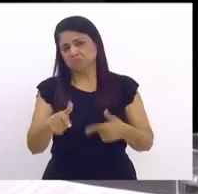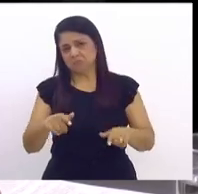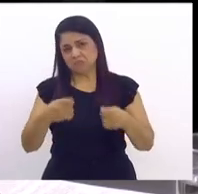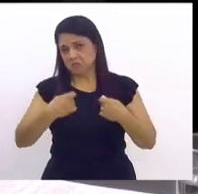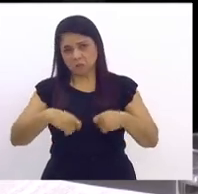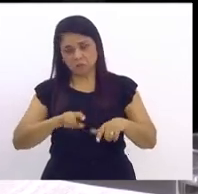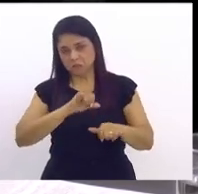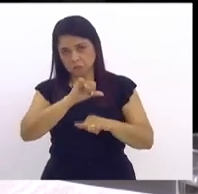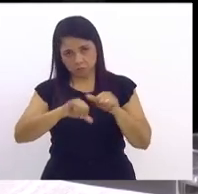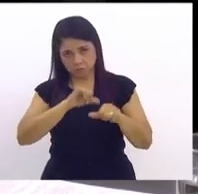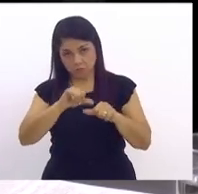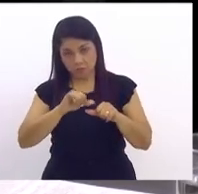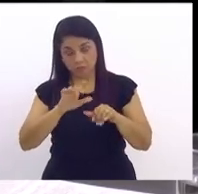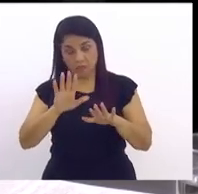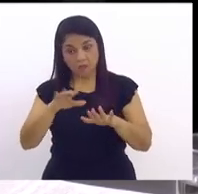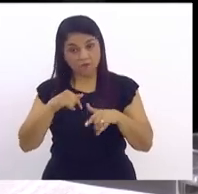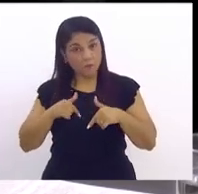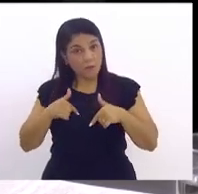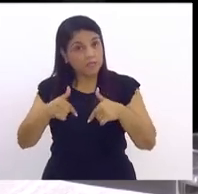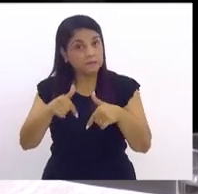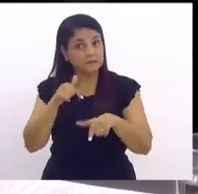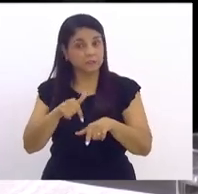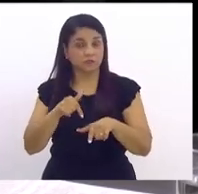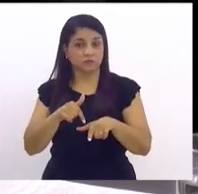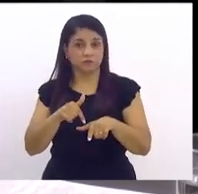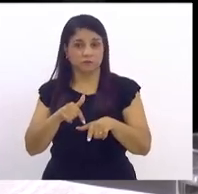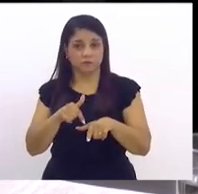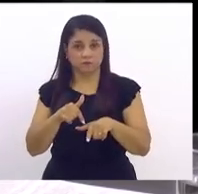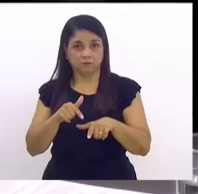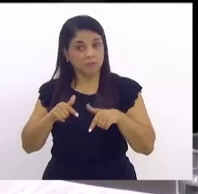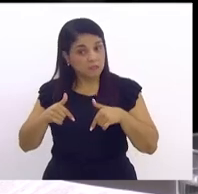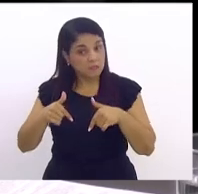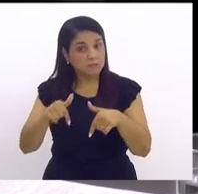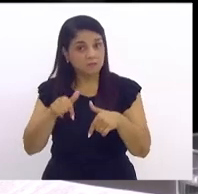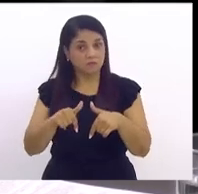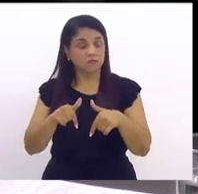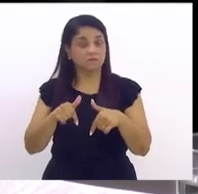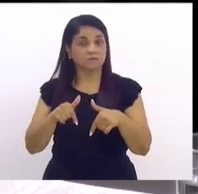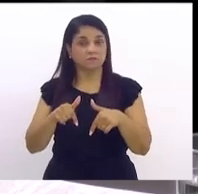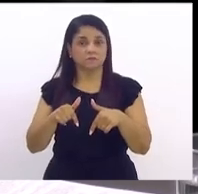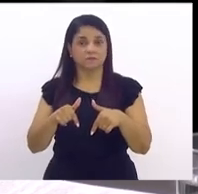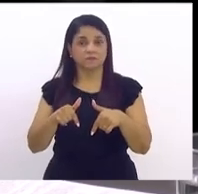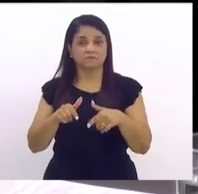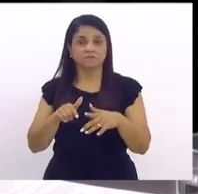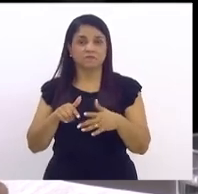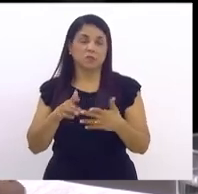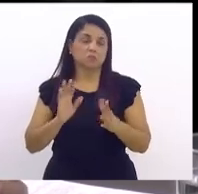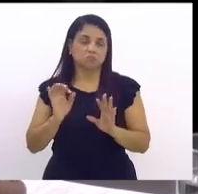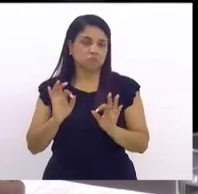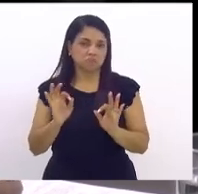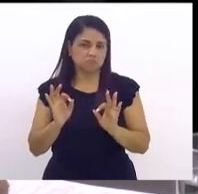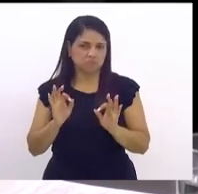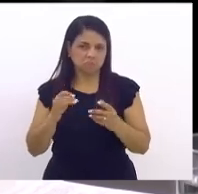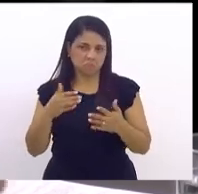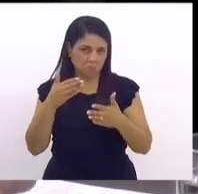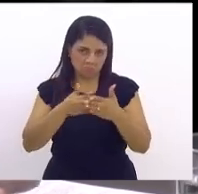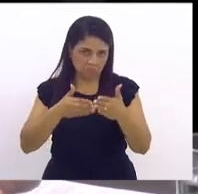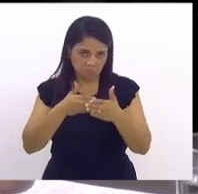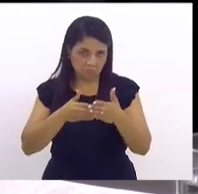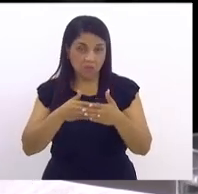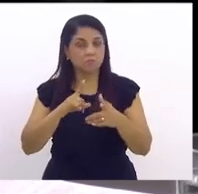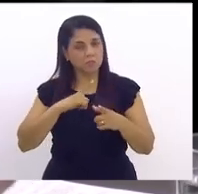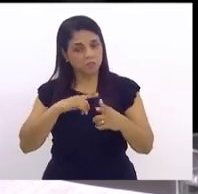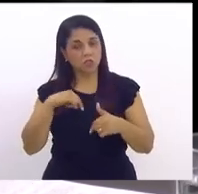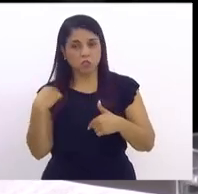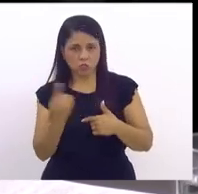a gente não, teria... Não, iniciativa. Eu falei pela iniciativa. Sim, mas aí a gente... essa iniciativa não estaria mal ferida, uma vez que nós temos